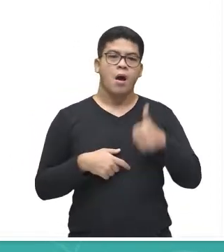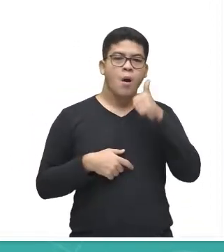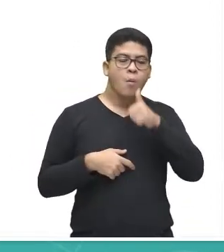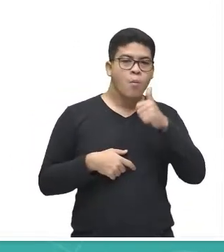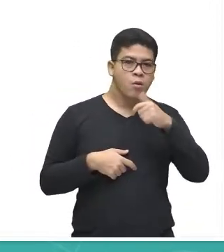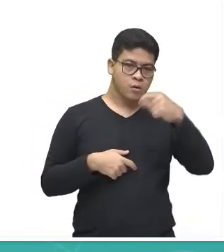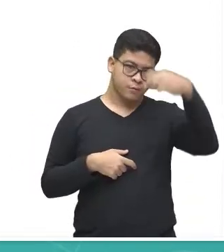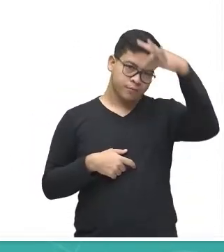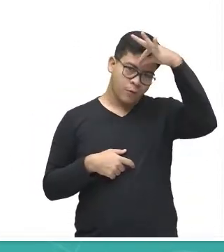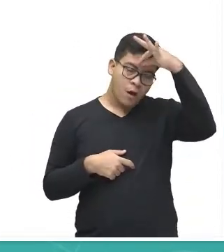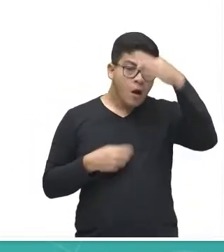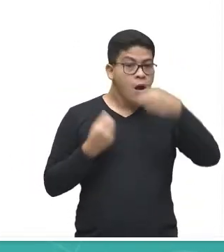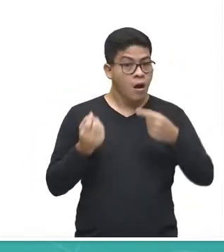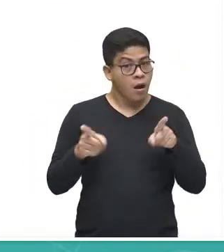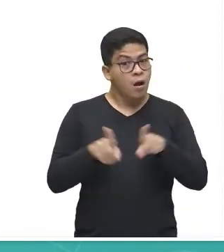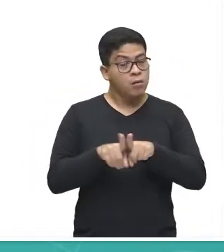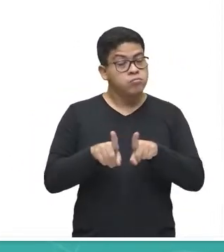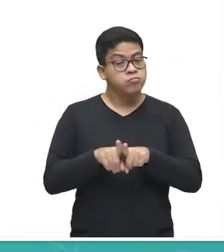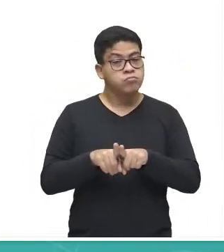Então, acompanhada